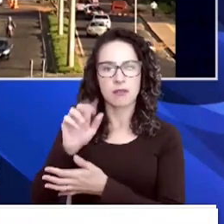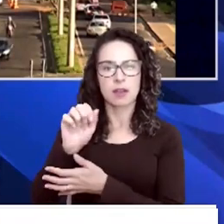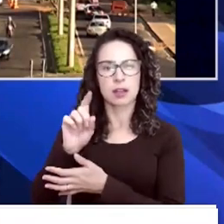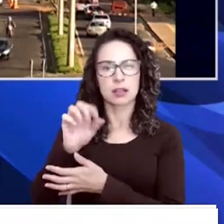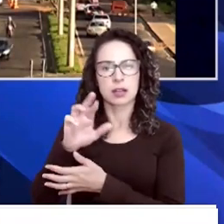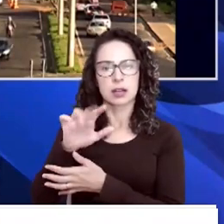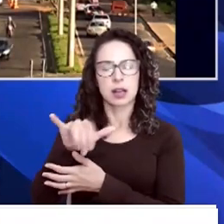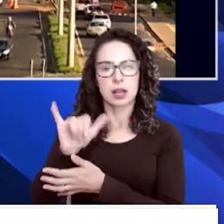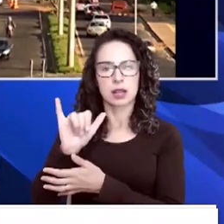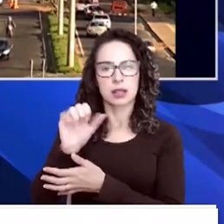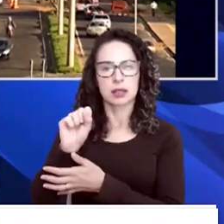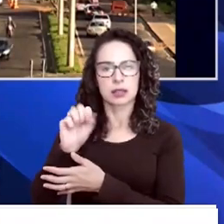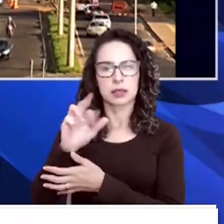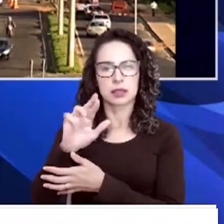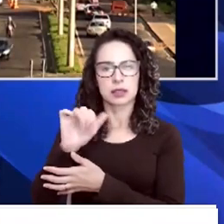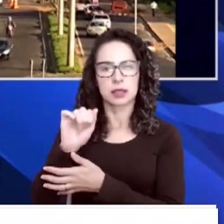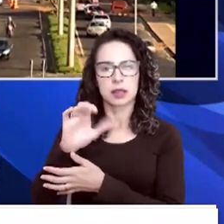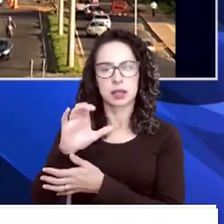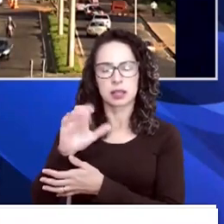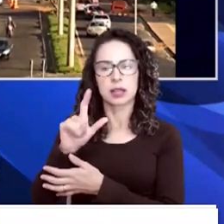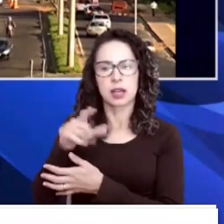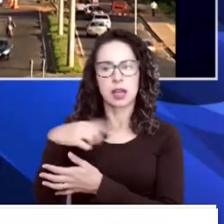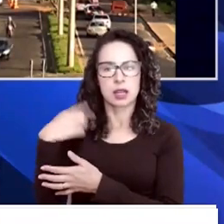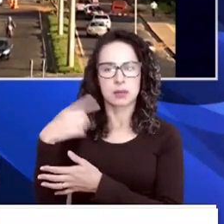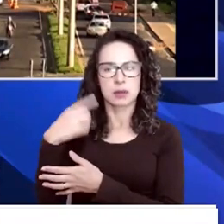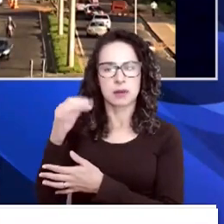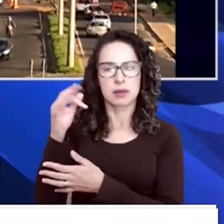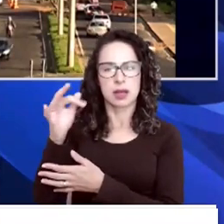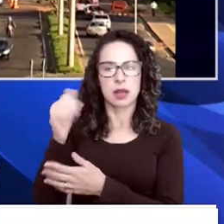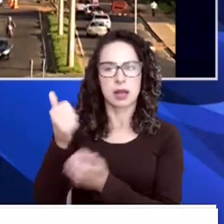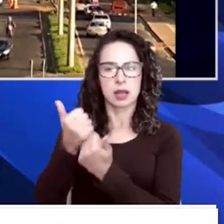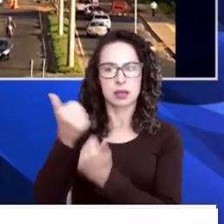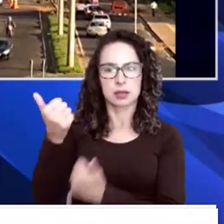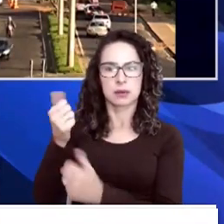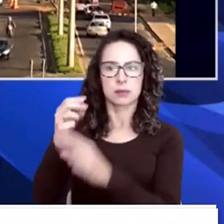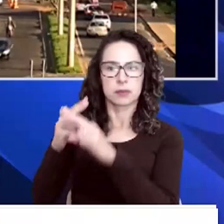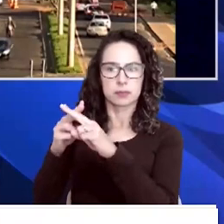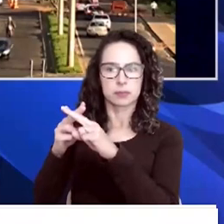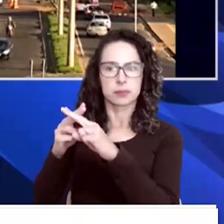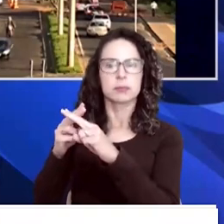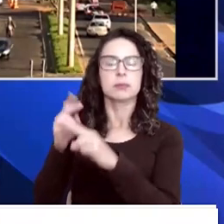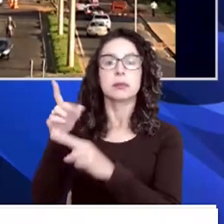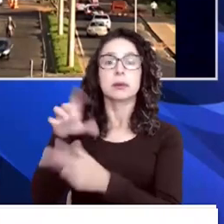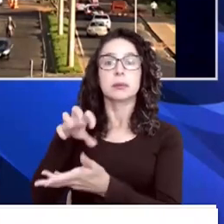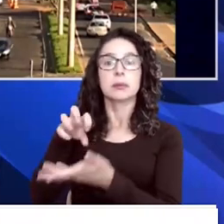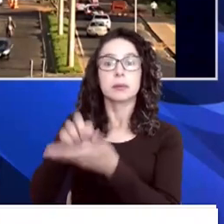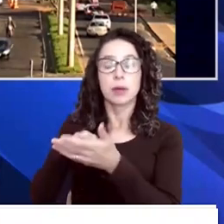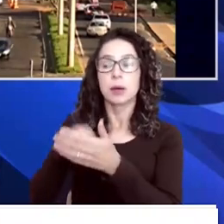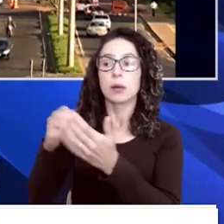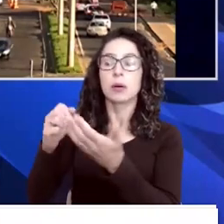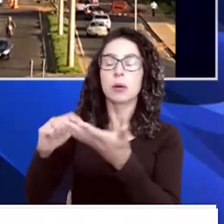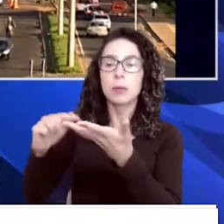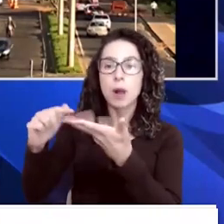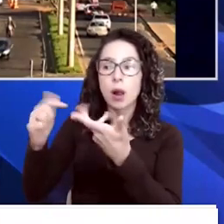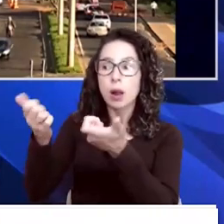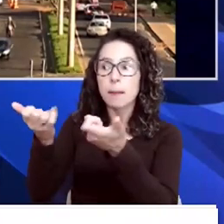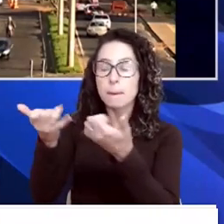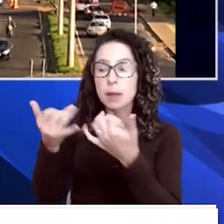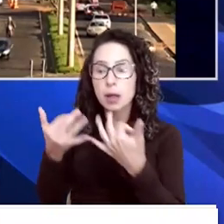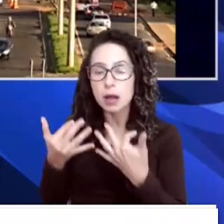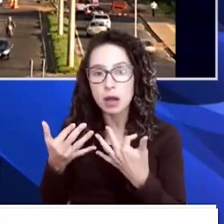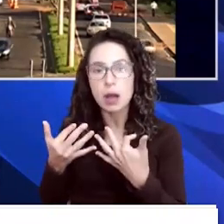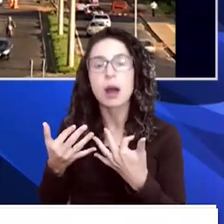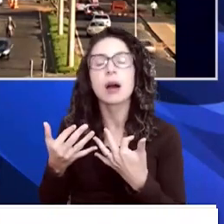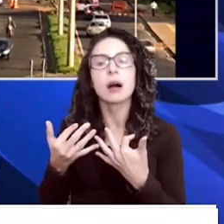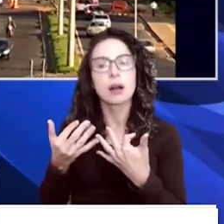foi deputado federal e que era assessor da Caixa Econômica, marcou, orientou e a